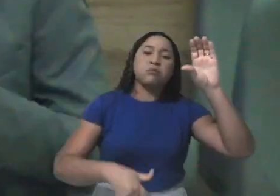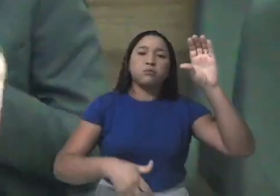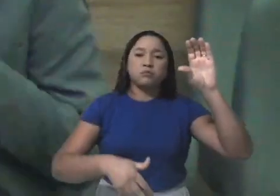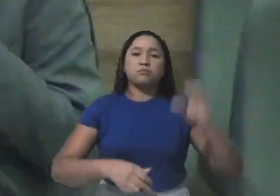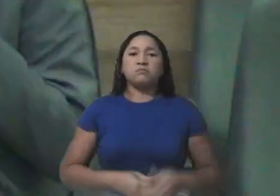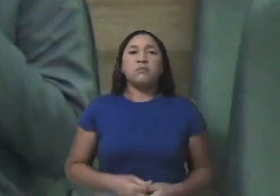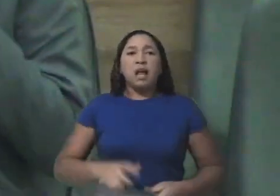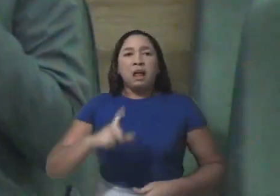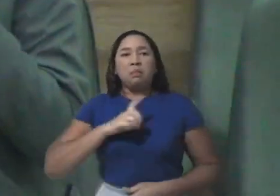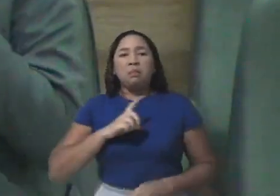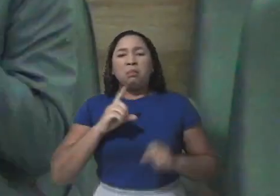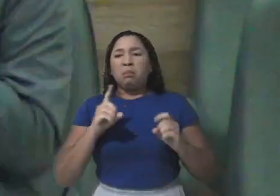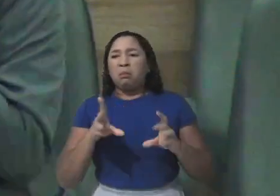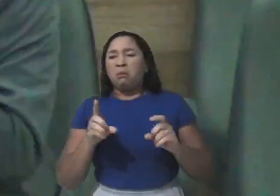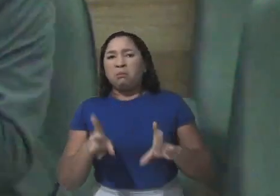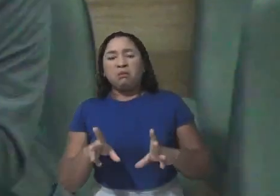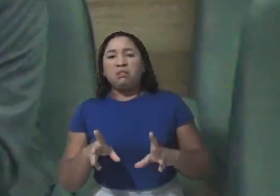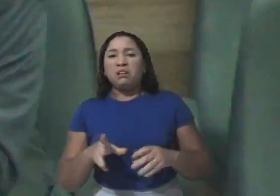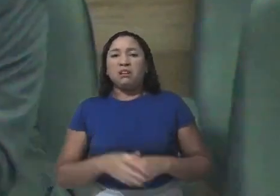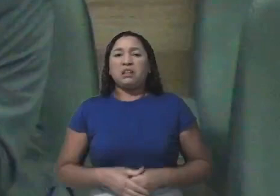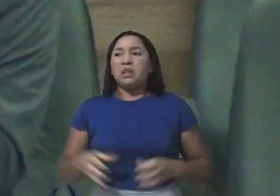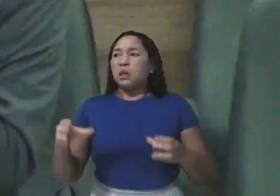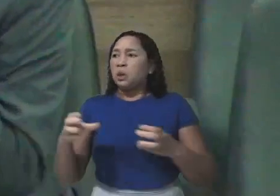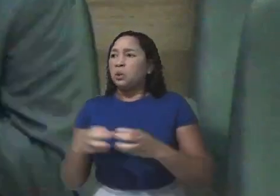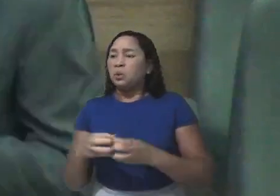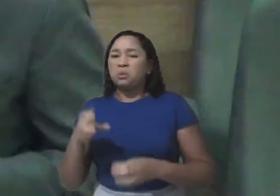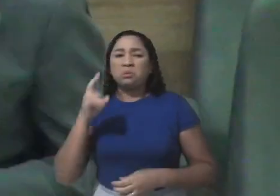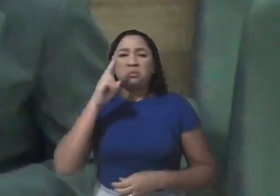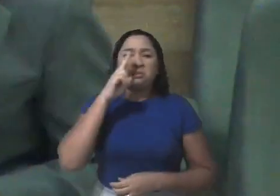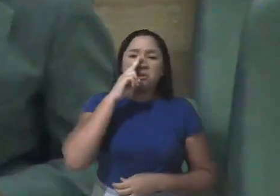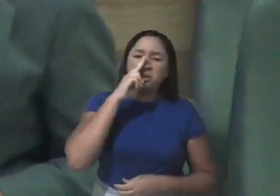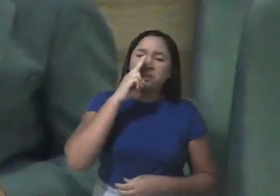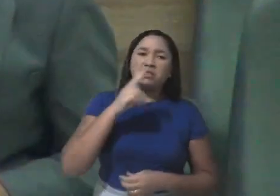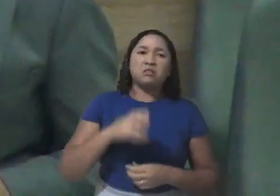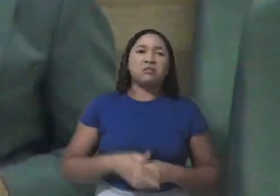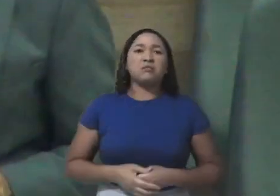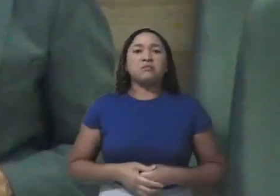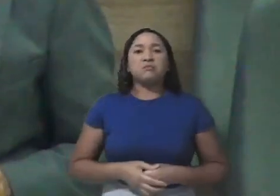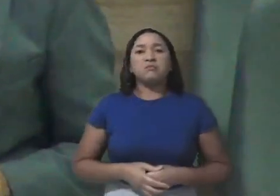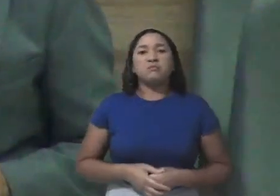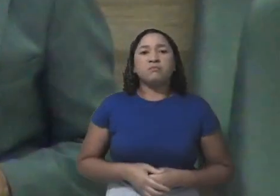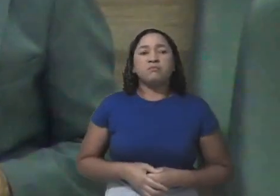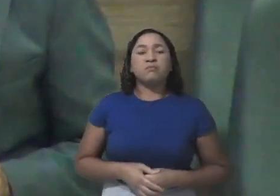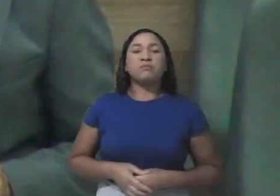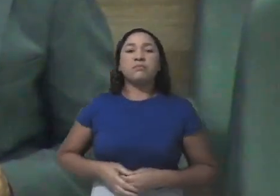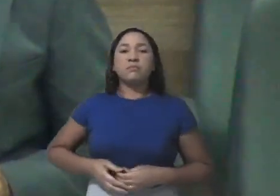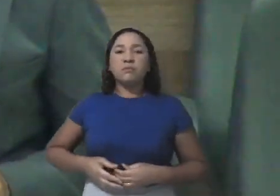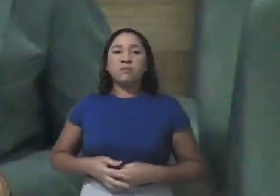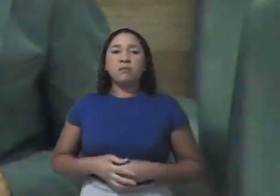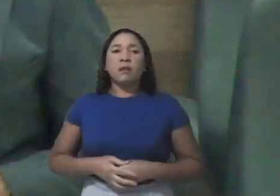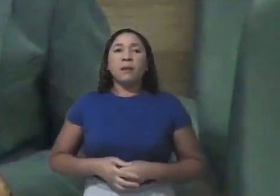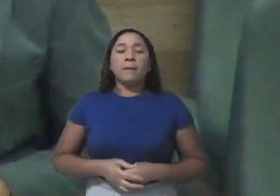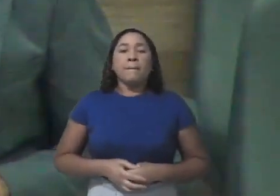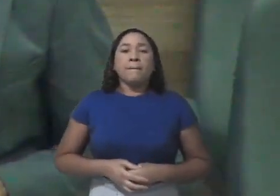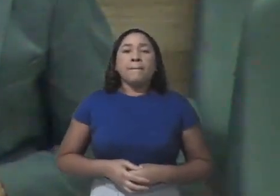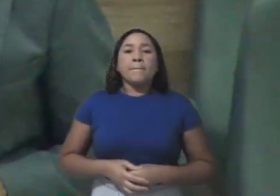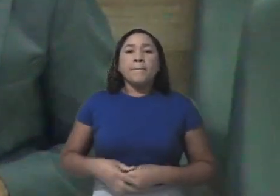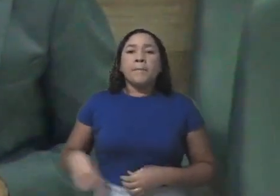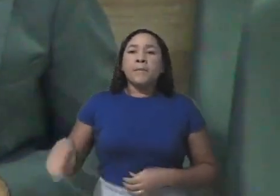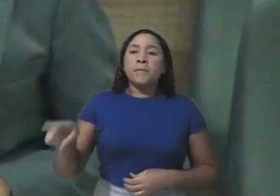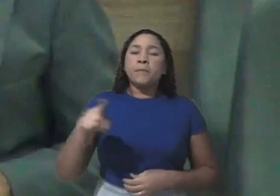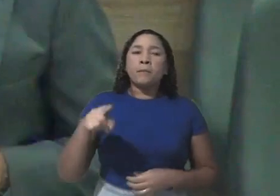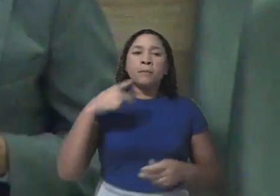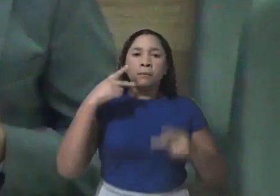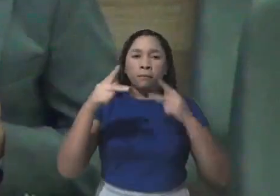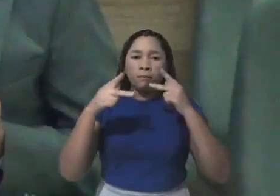grupos cristãos. Não vou dizer que eles são desviados, que não são crentes, que não vão para o céu, mas que eles interpretam